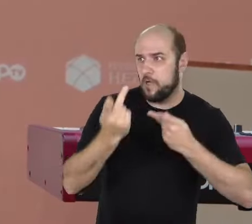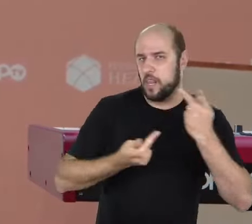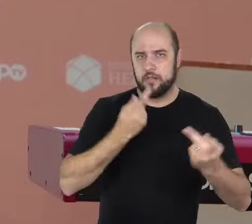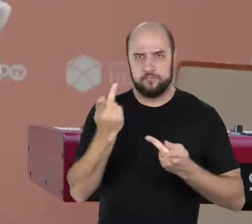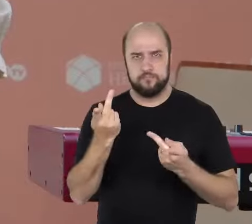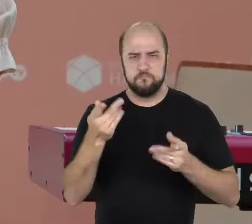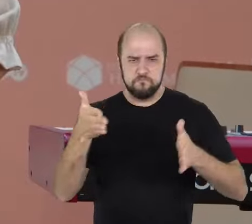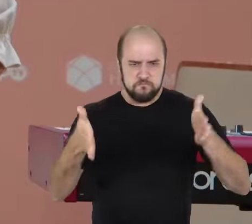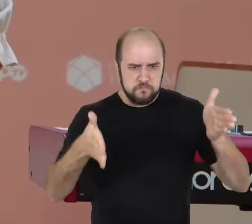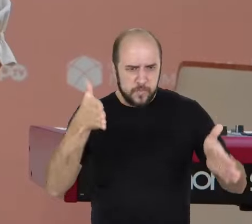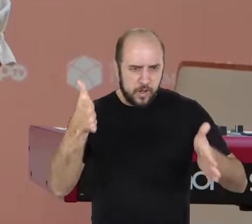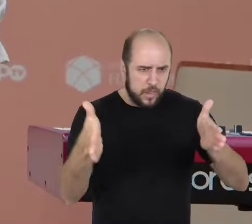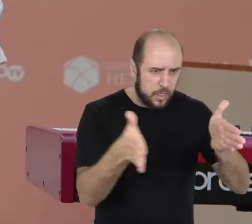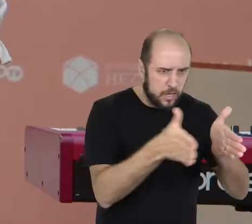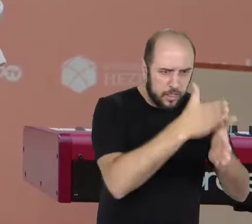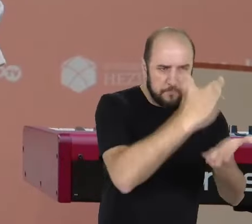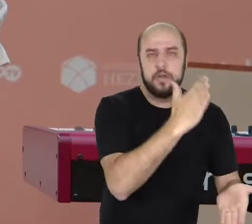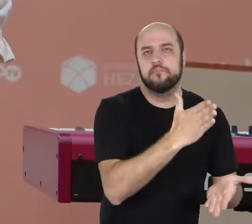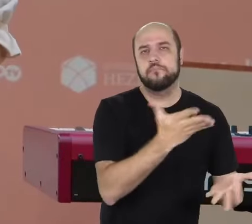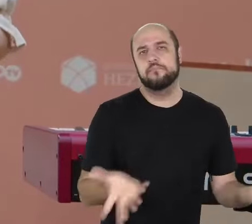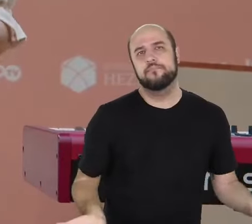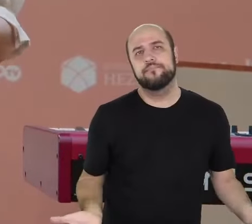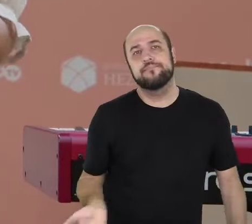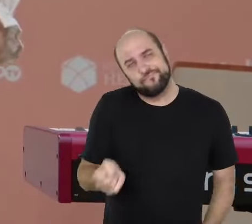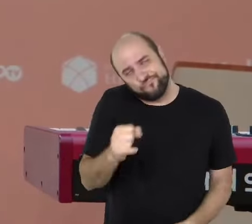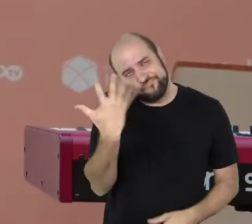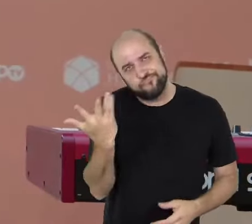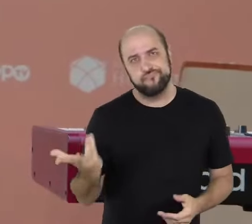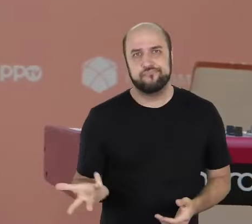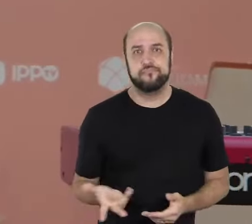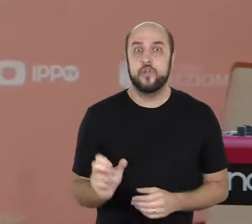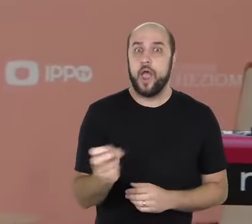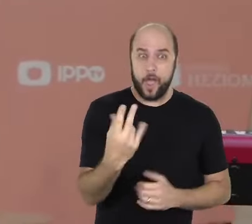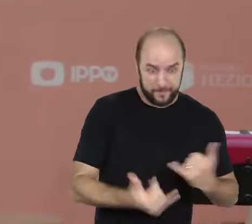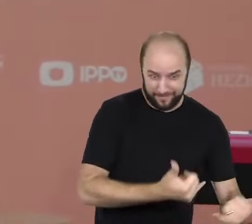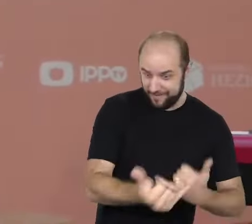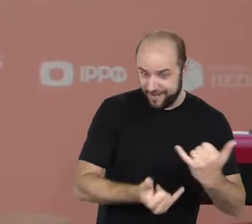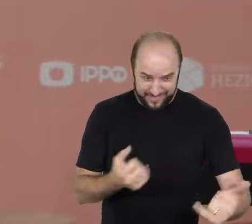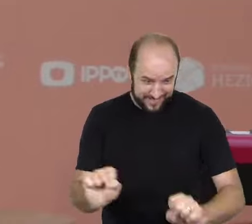um tempo, ela para de falar. Acontece. Olha, ela está socializando, está